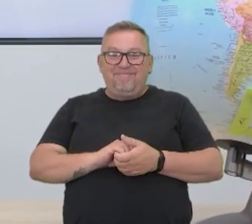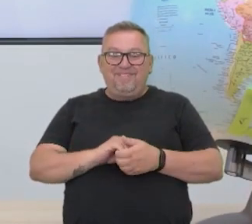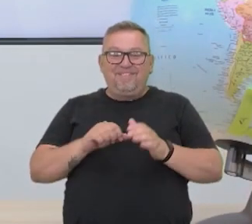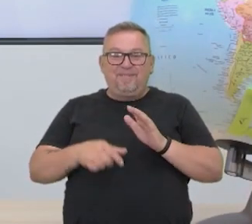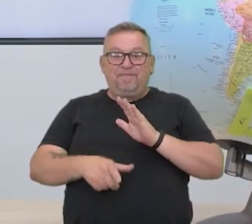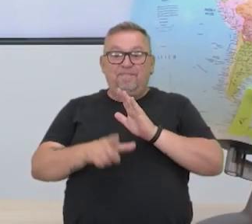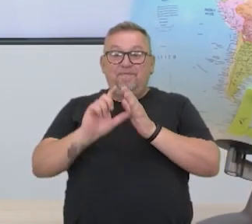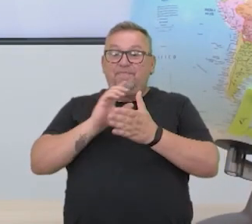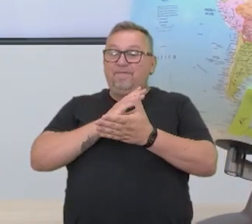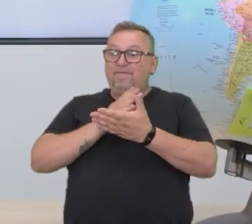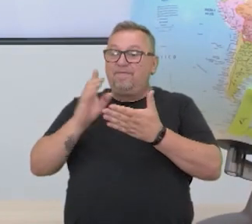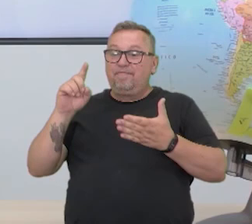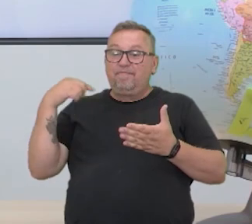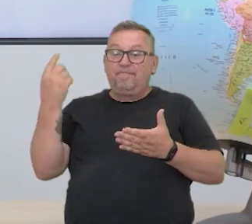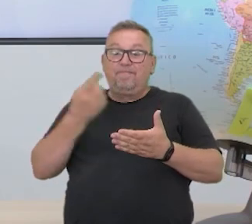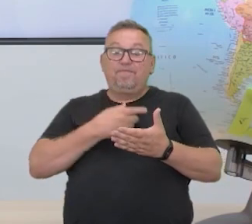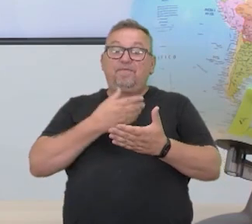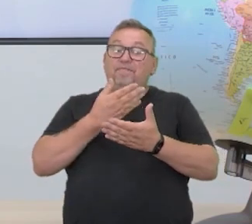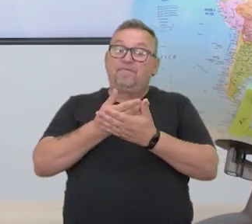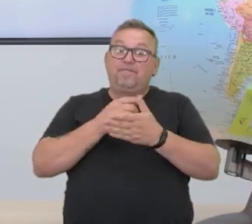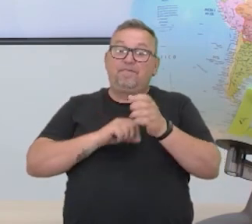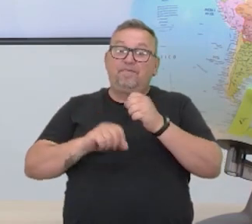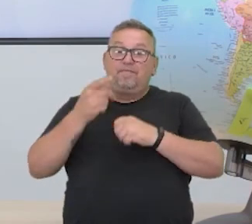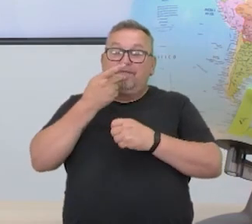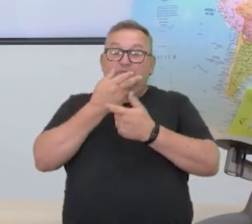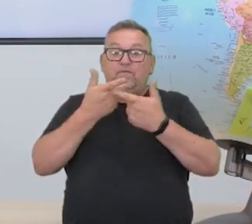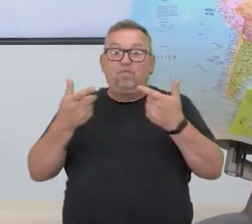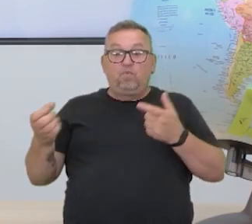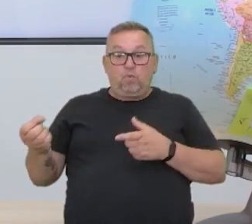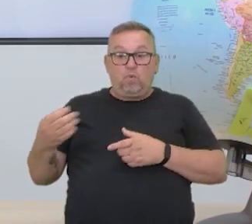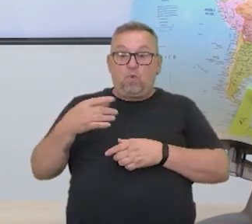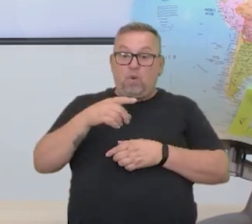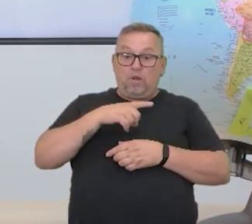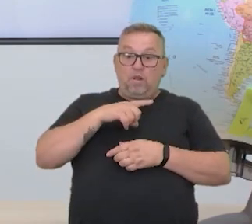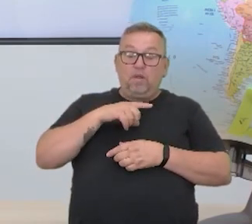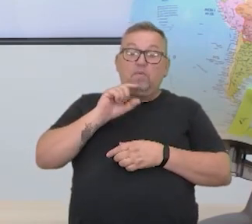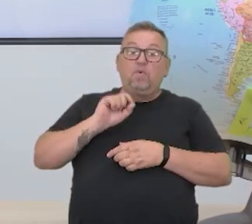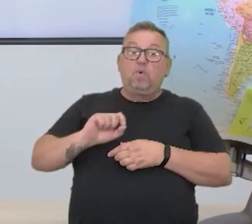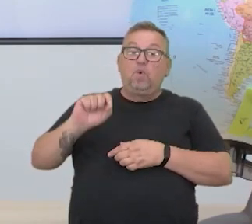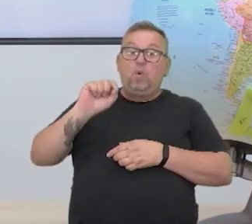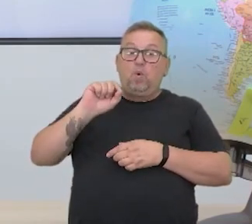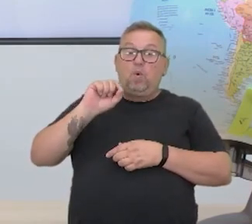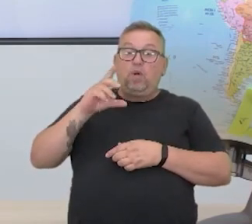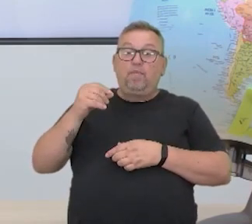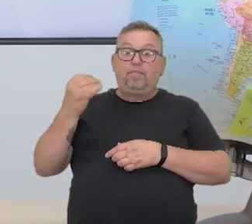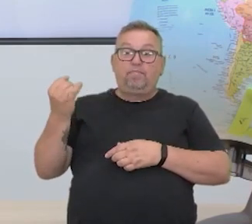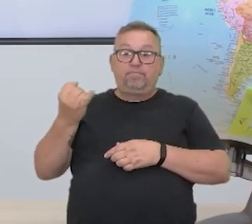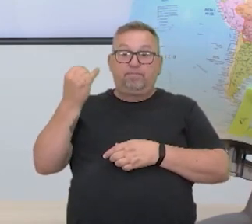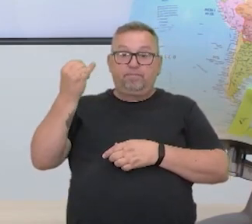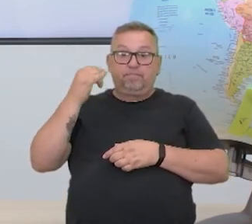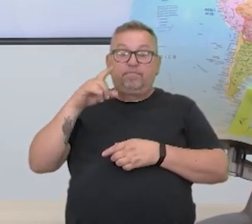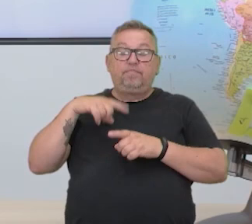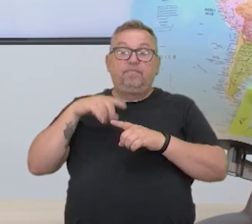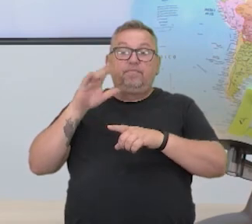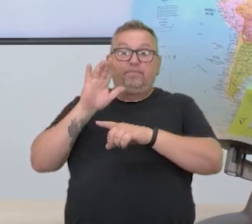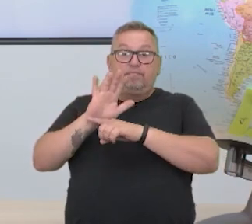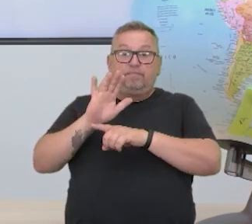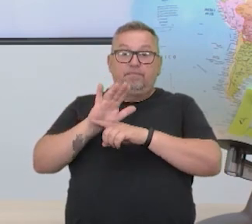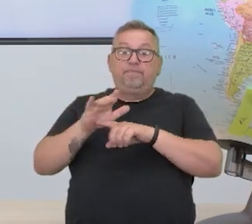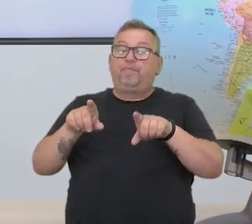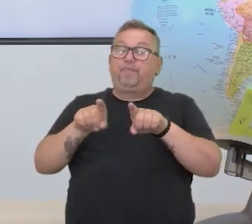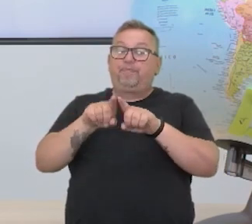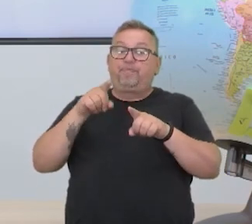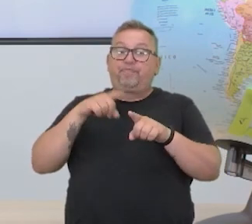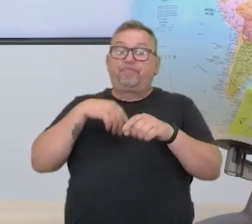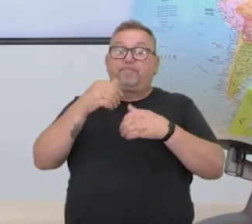antes de começar a nossa aula, quero dizer algo novo que a gente tem aqui para vocês, que é muito importante aí para ajudá-los aí